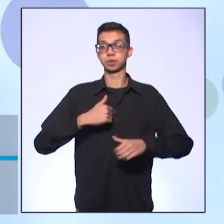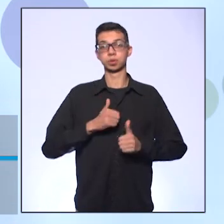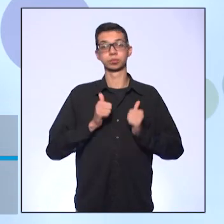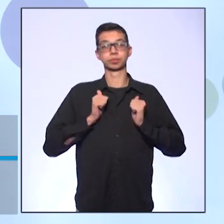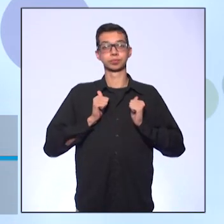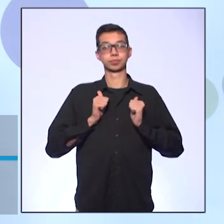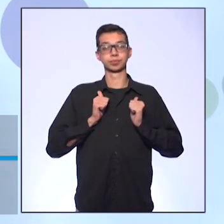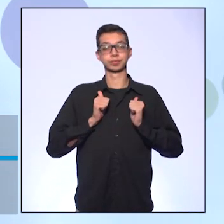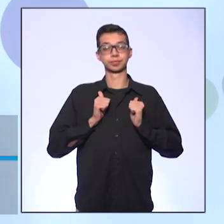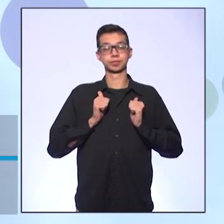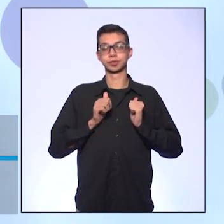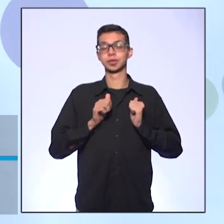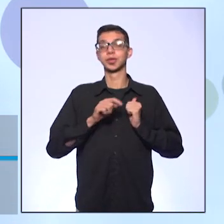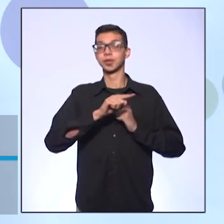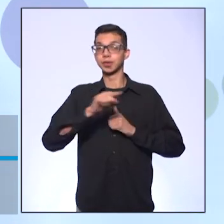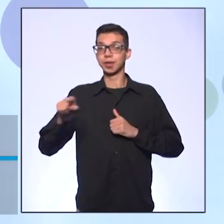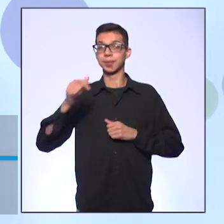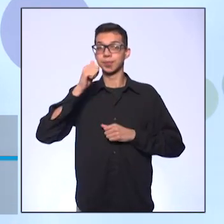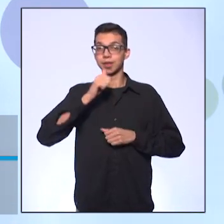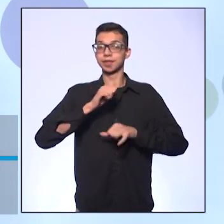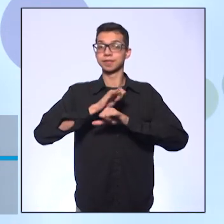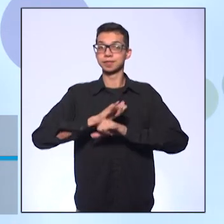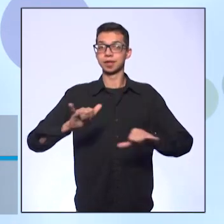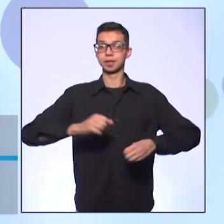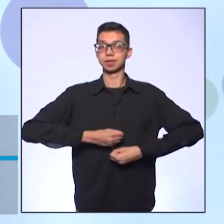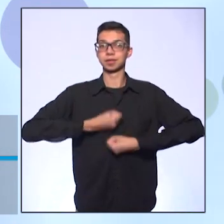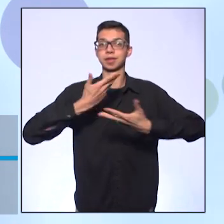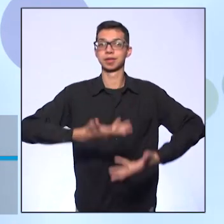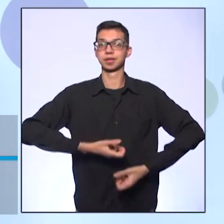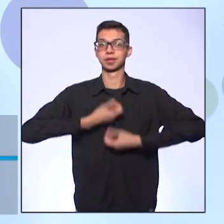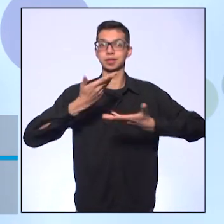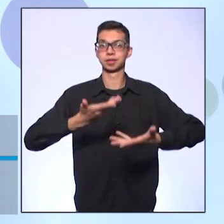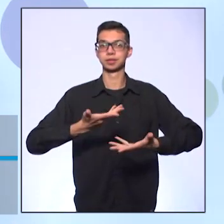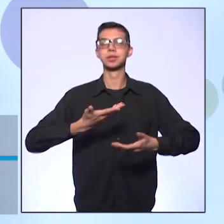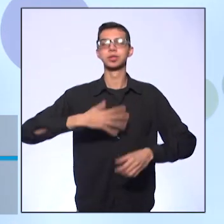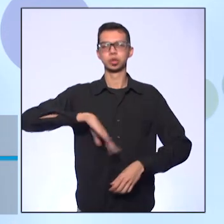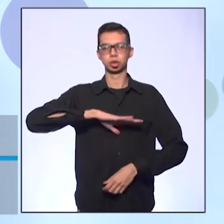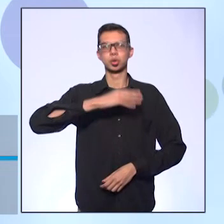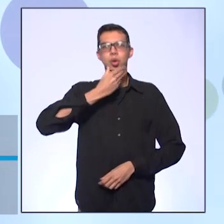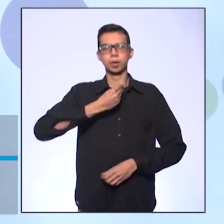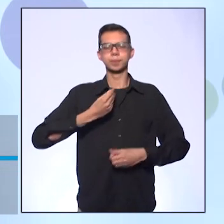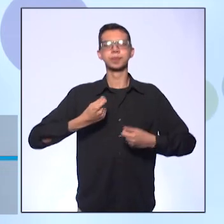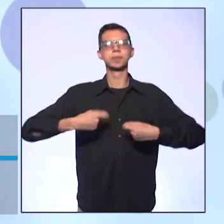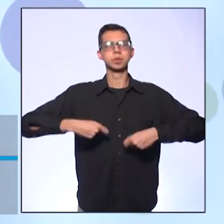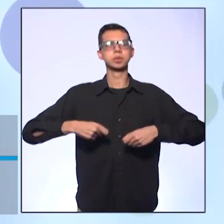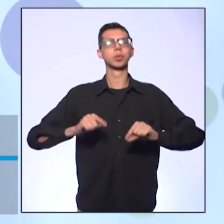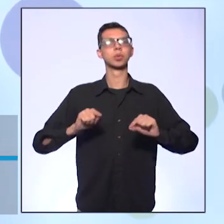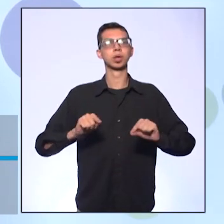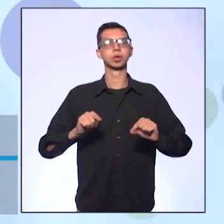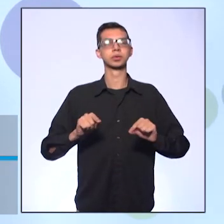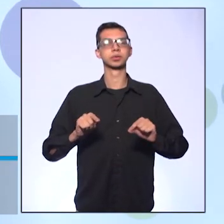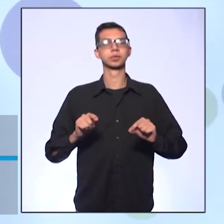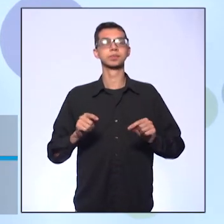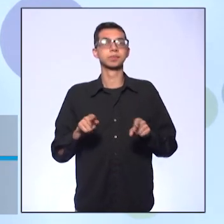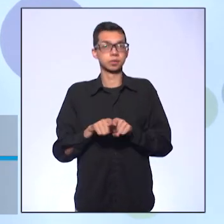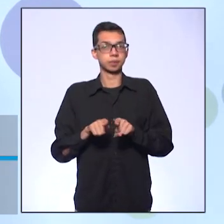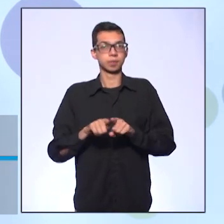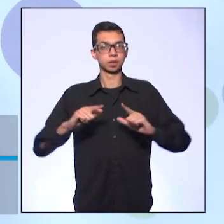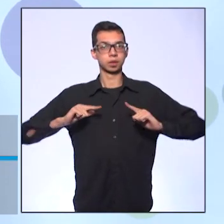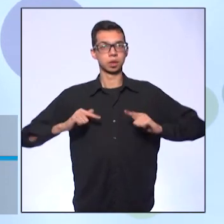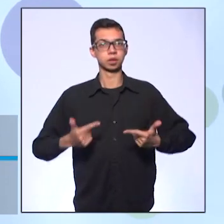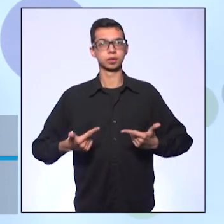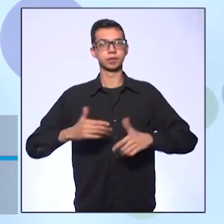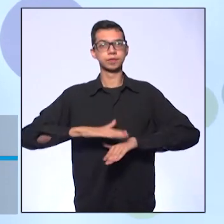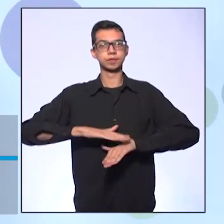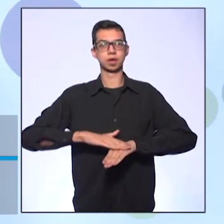como falou no final do texto, nós, enquanto homens, temos que nos posicionar e também agirmos, né? De certa forma, não basta